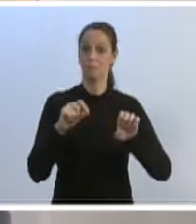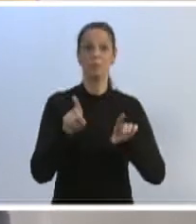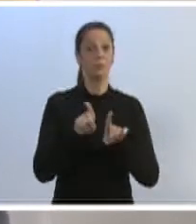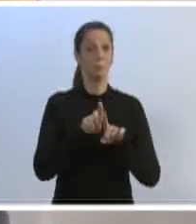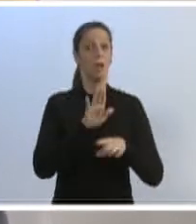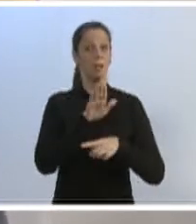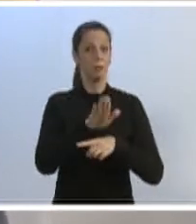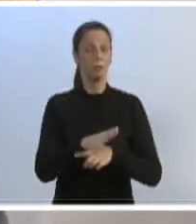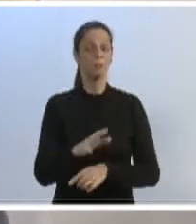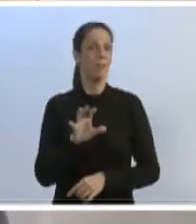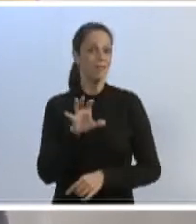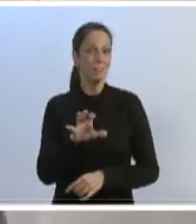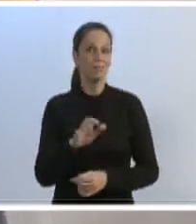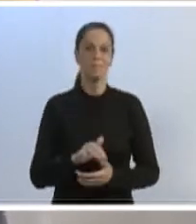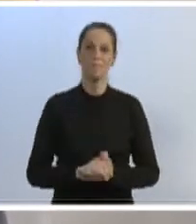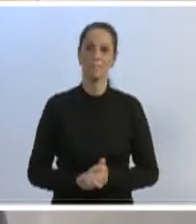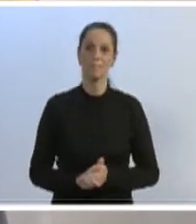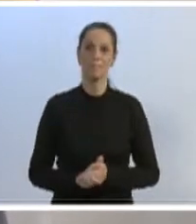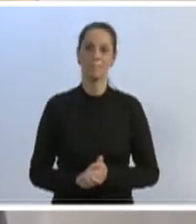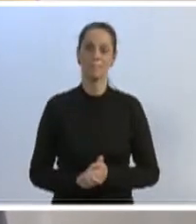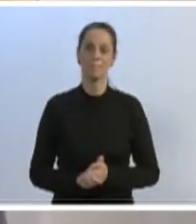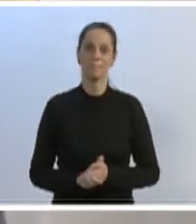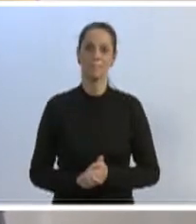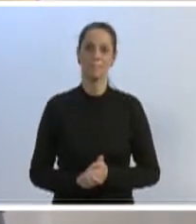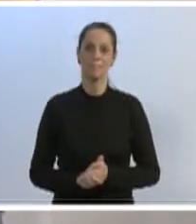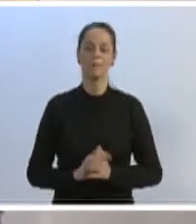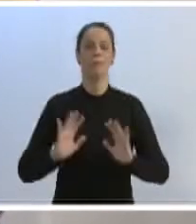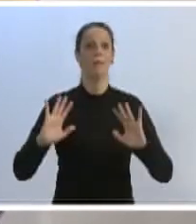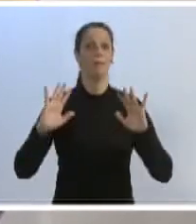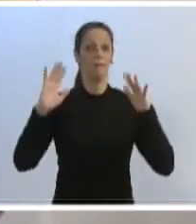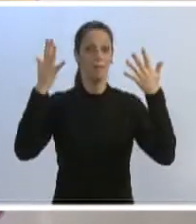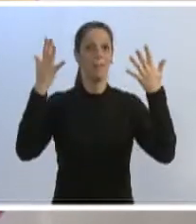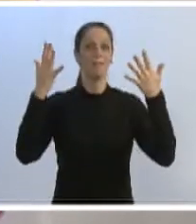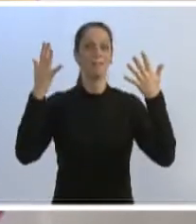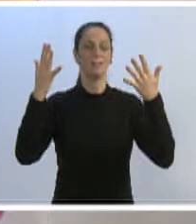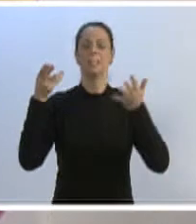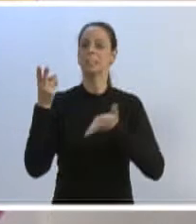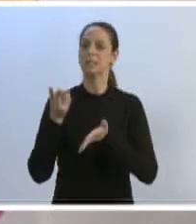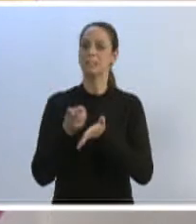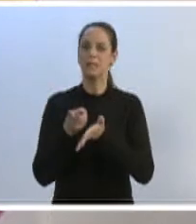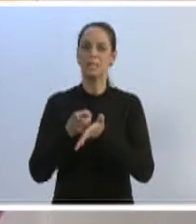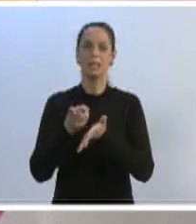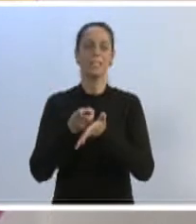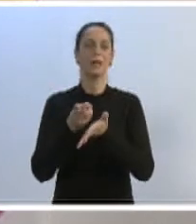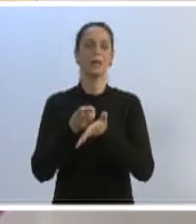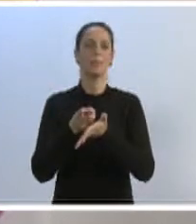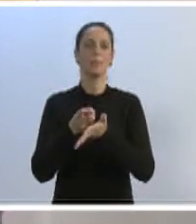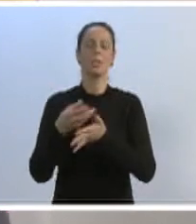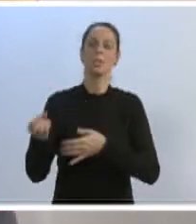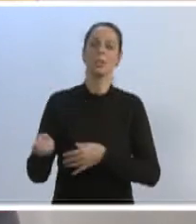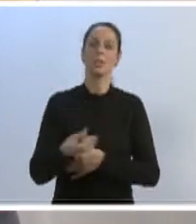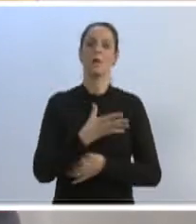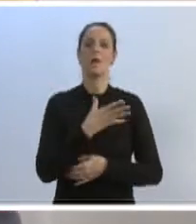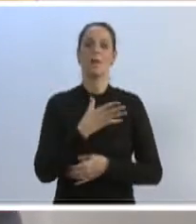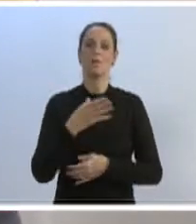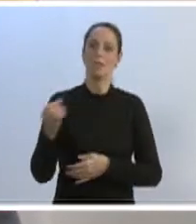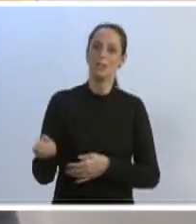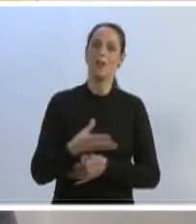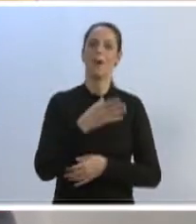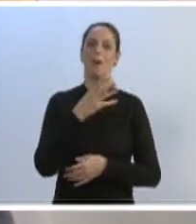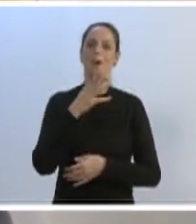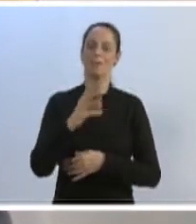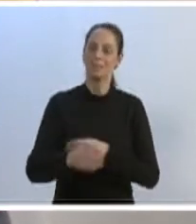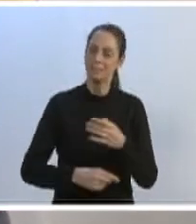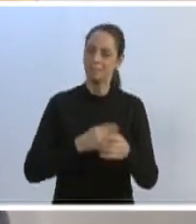contribuam desta forma para que a festa tenha sempre novas edições e com isso a